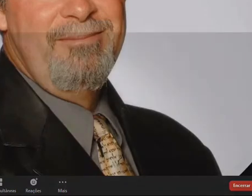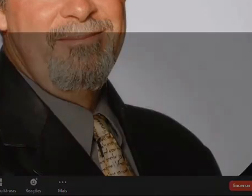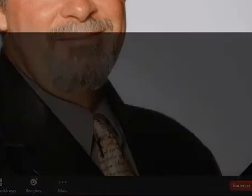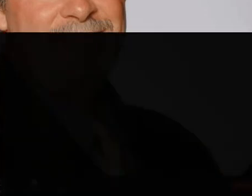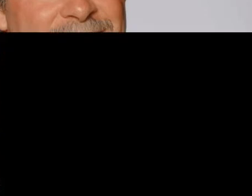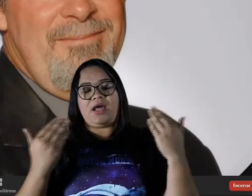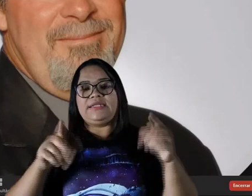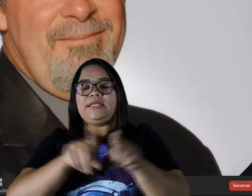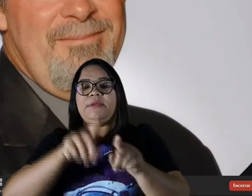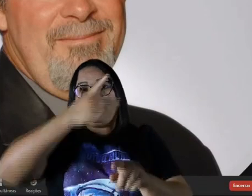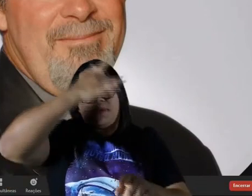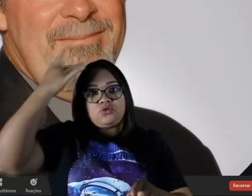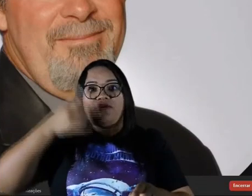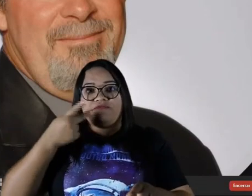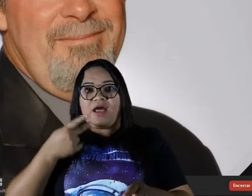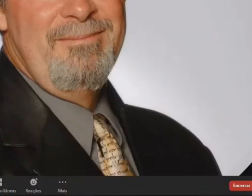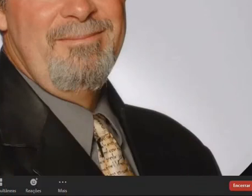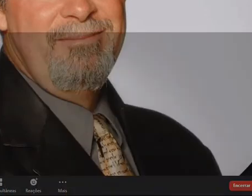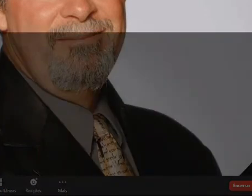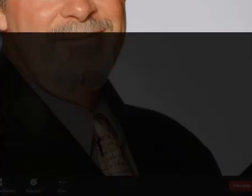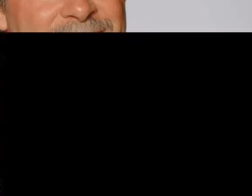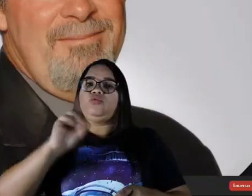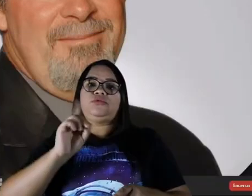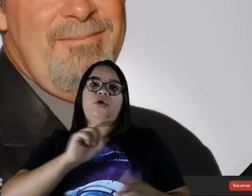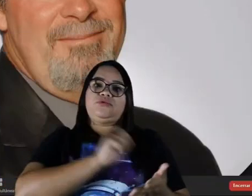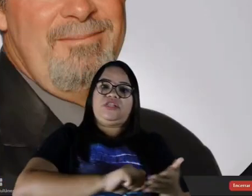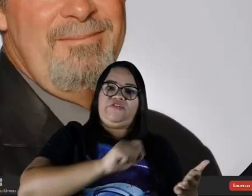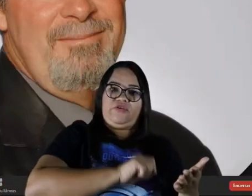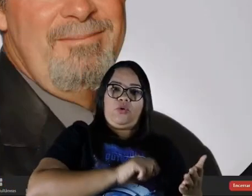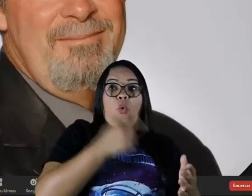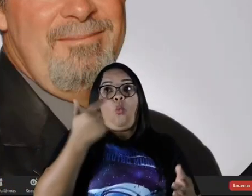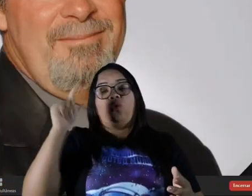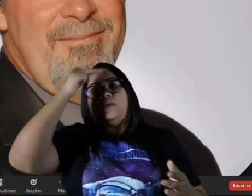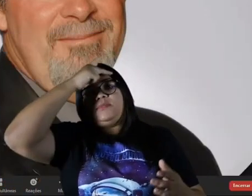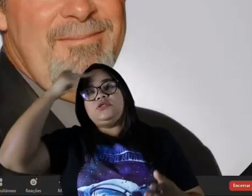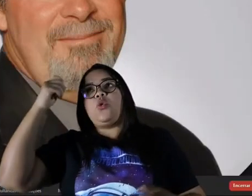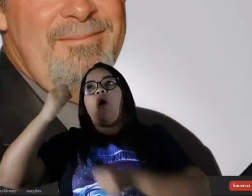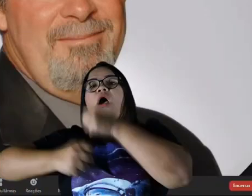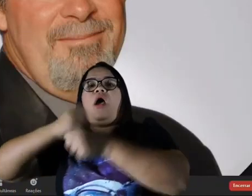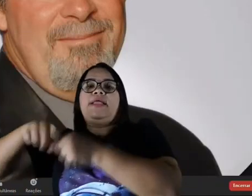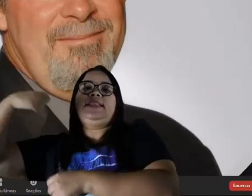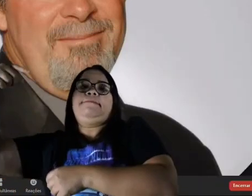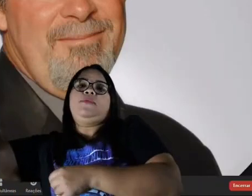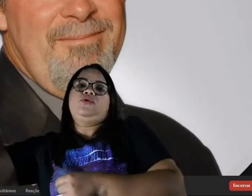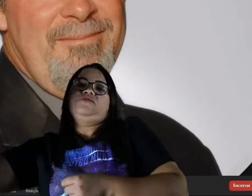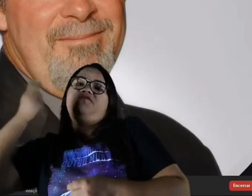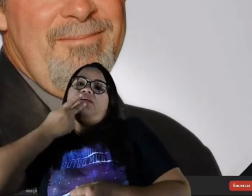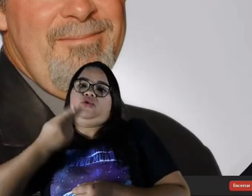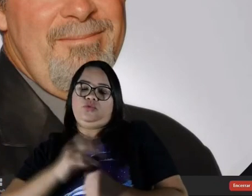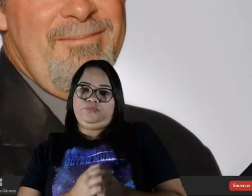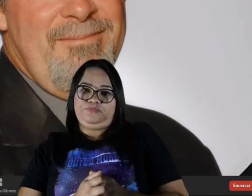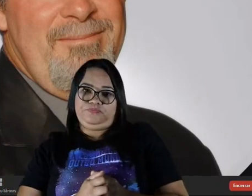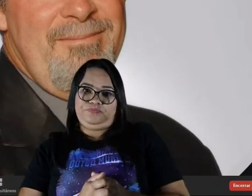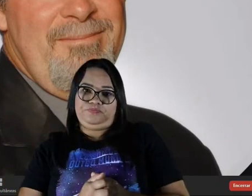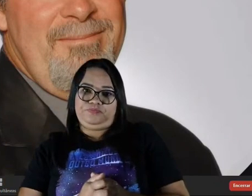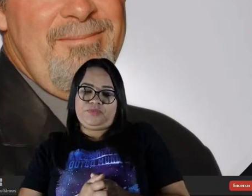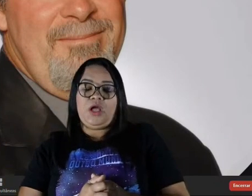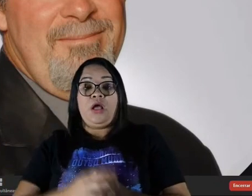Daniel. E eles dão argumentações. Por exemplo, o texto aramaico do livro de Daniel não é da época